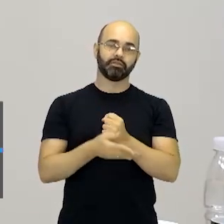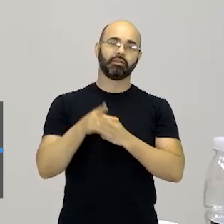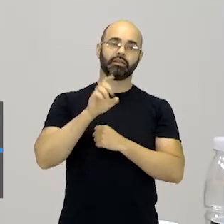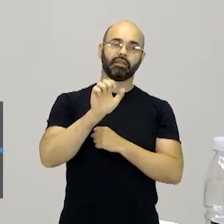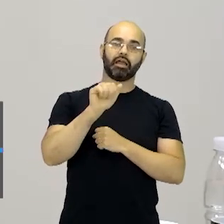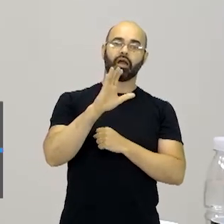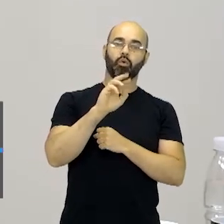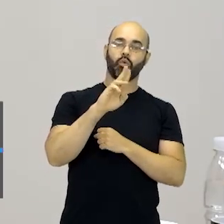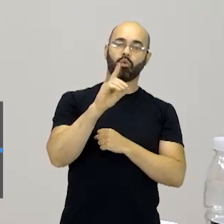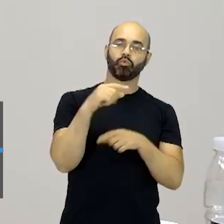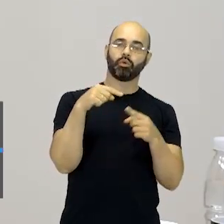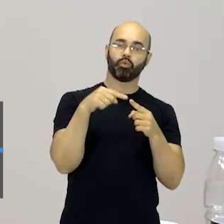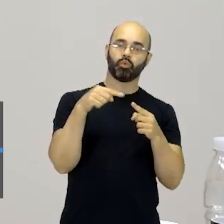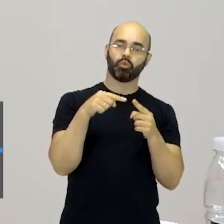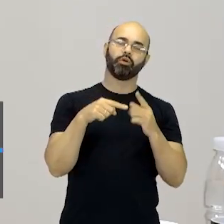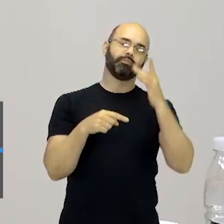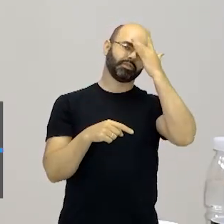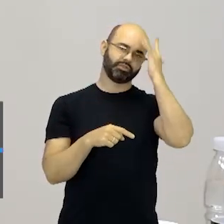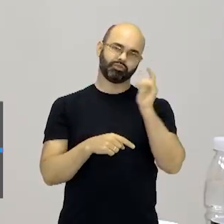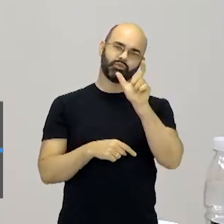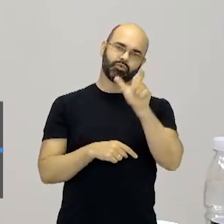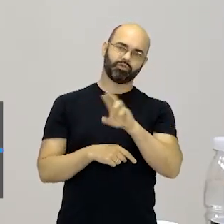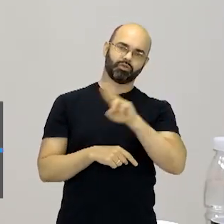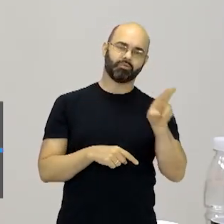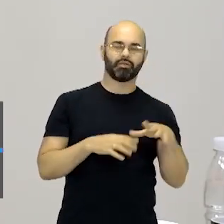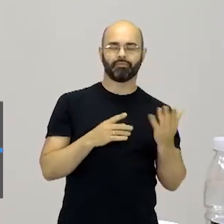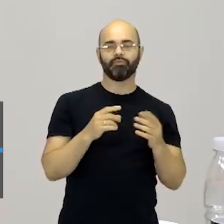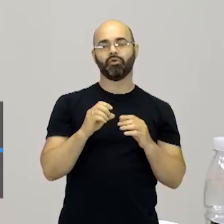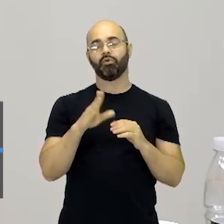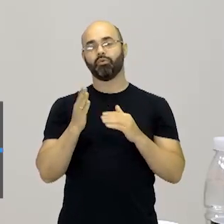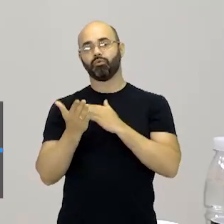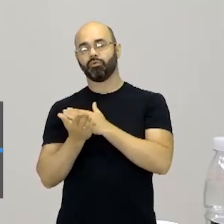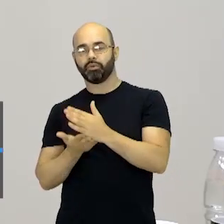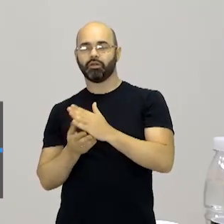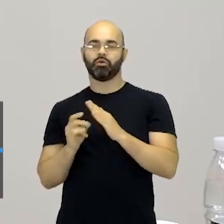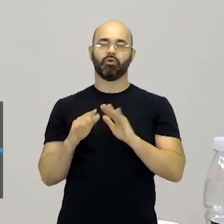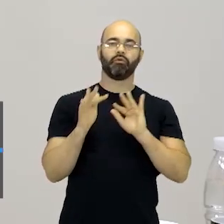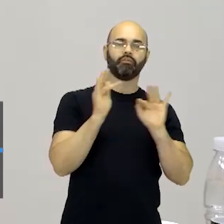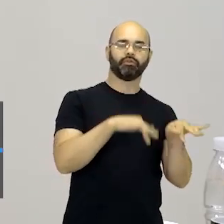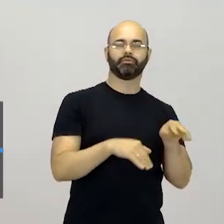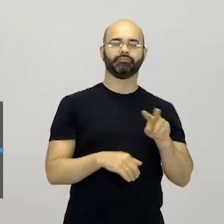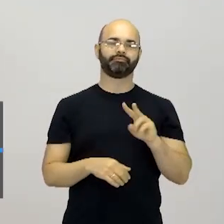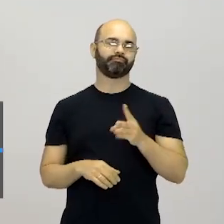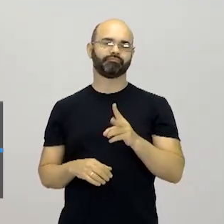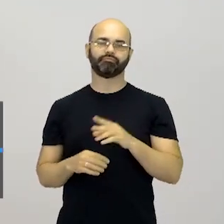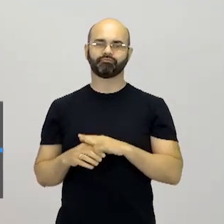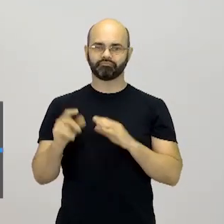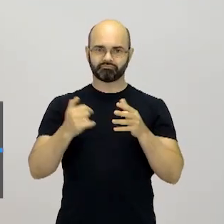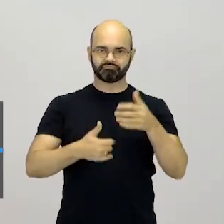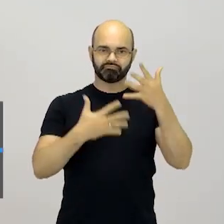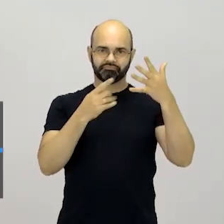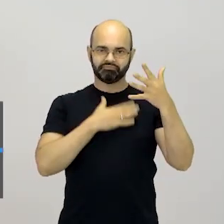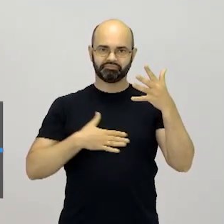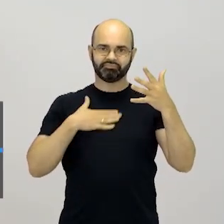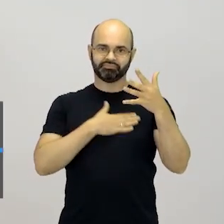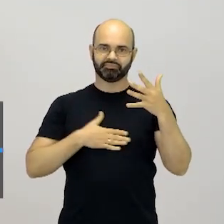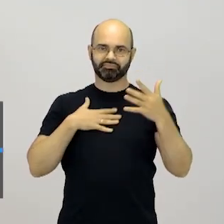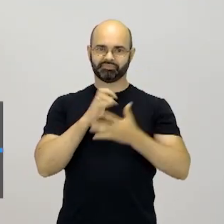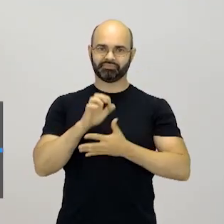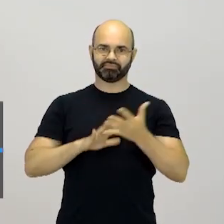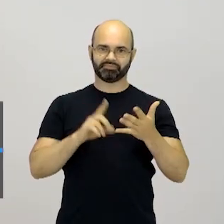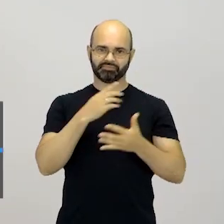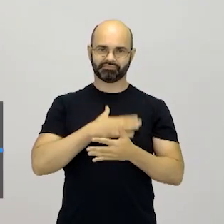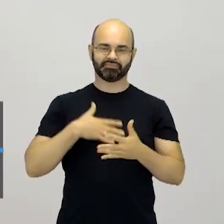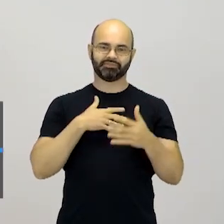com a afirmação de tal pesquisador. Então, você pode colocar ou no início ou no final. Sim. Pode mandar aí no chat se vocês estão gostando também da atividade,